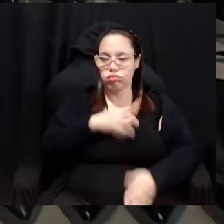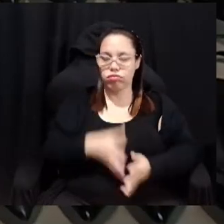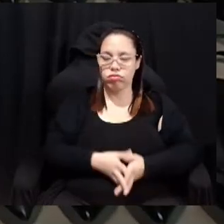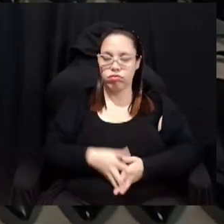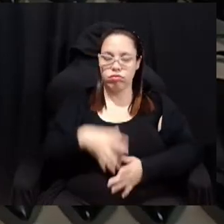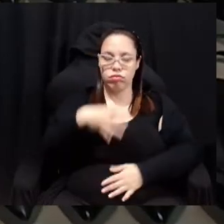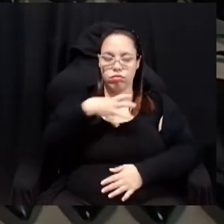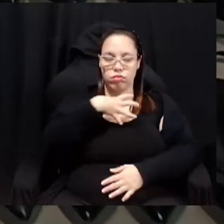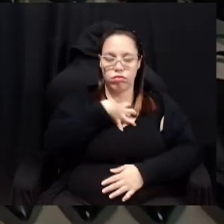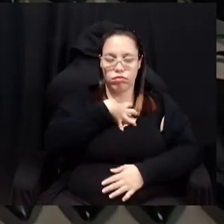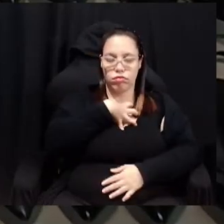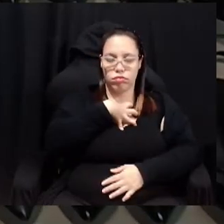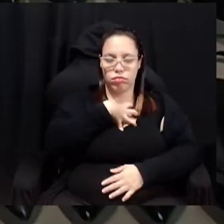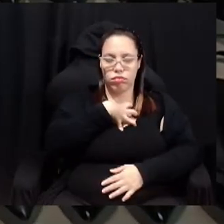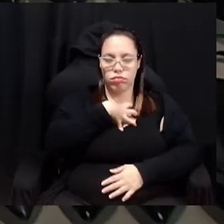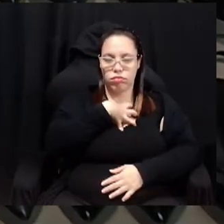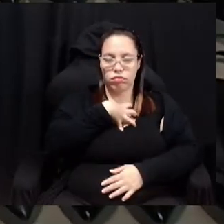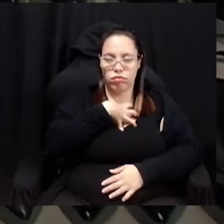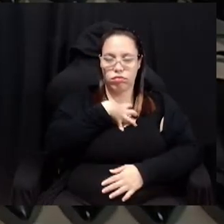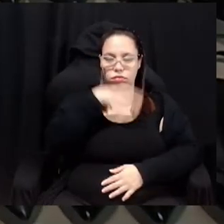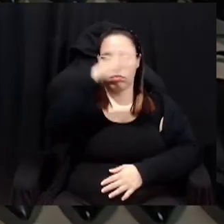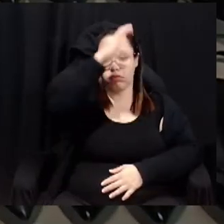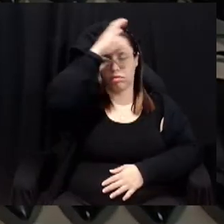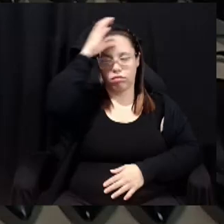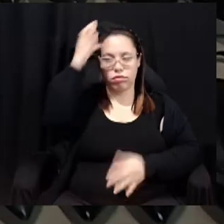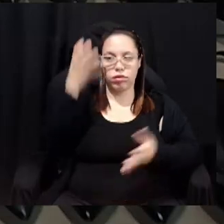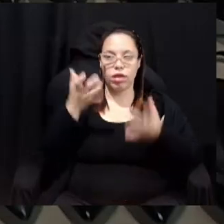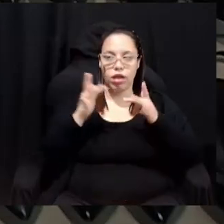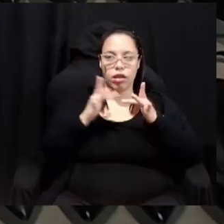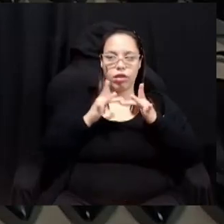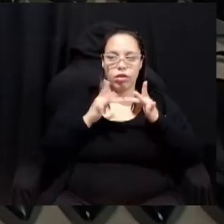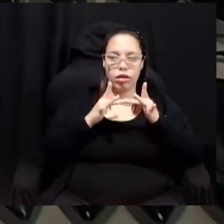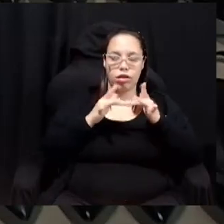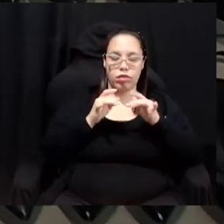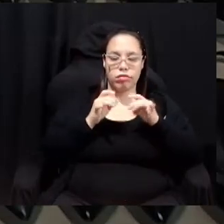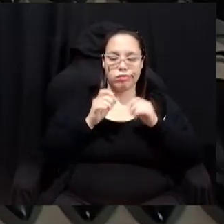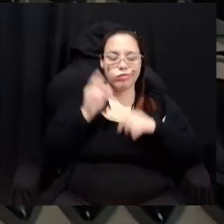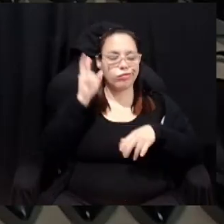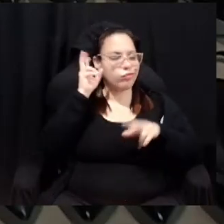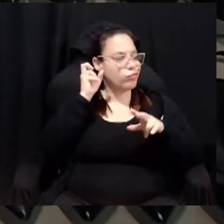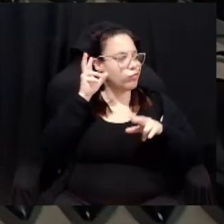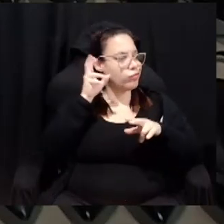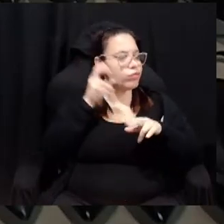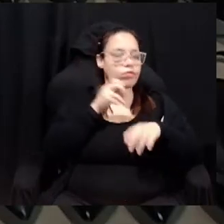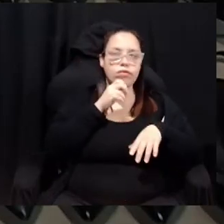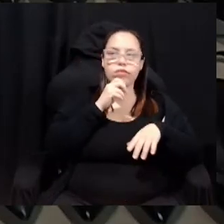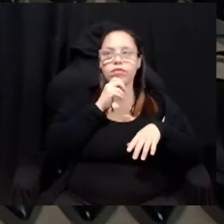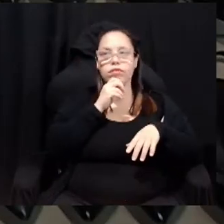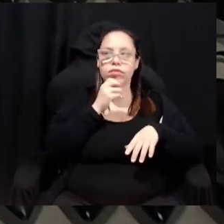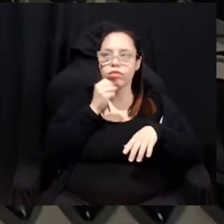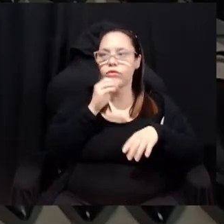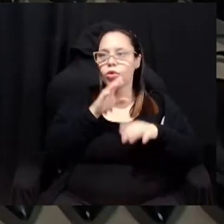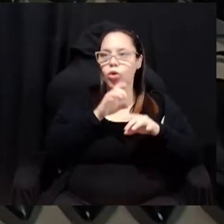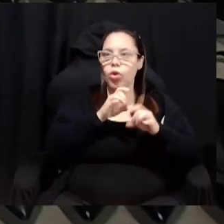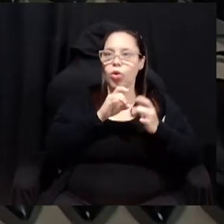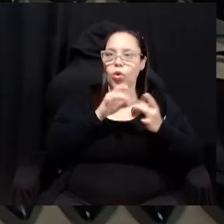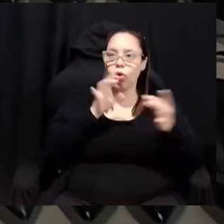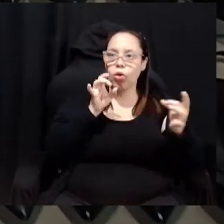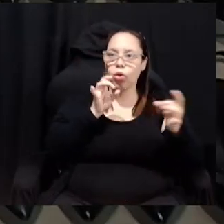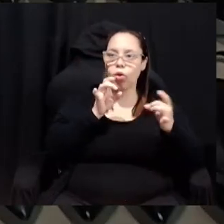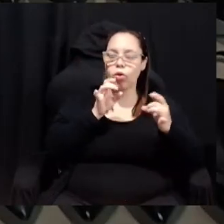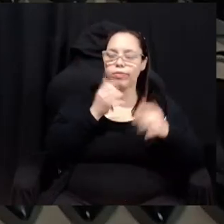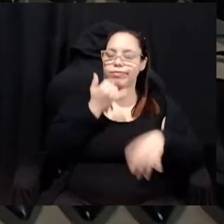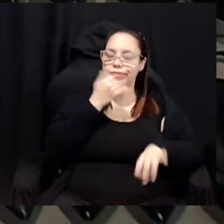pouquinho que os clientes querem esse contato. Então eu acabo vindo muito no híbrido, mas o online ainda é sim uma aposta